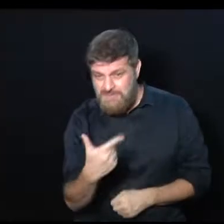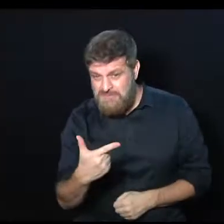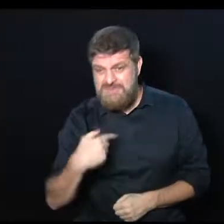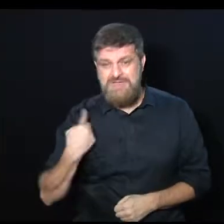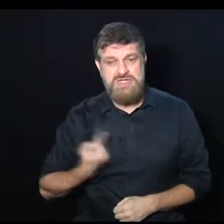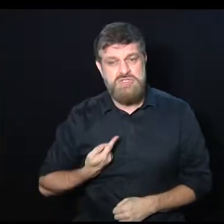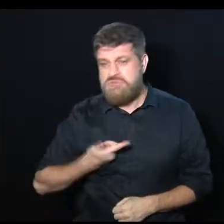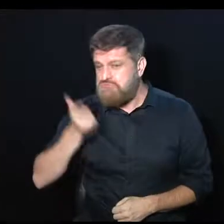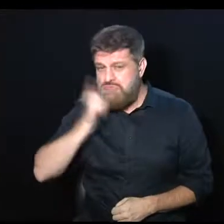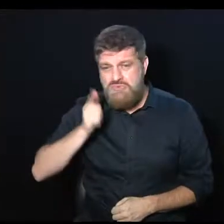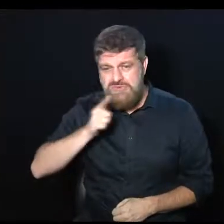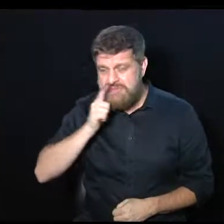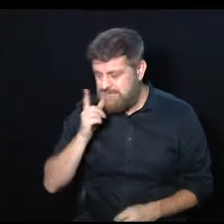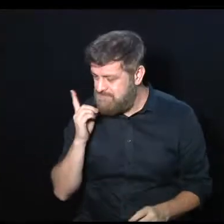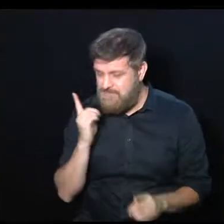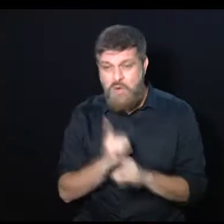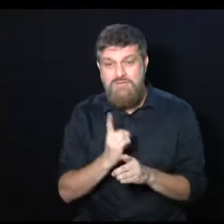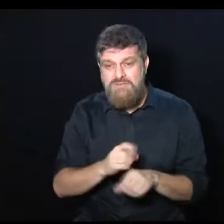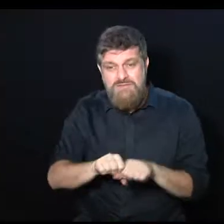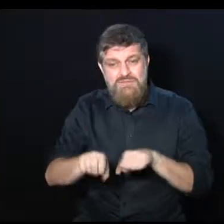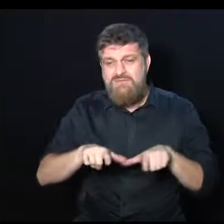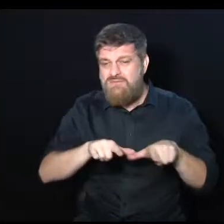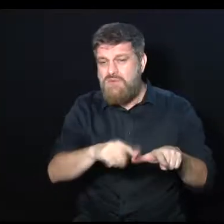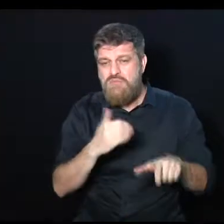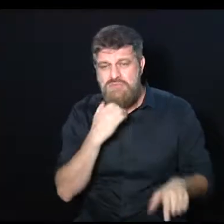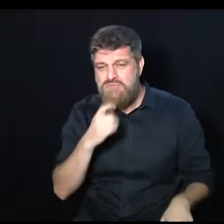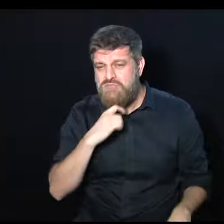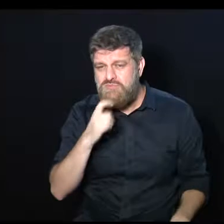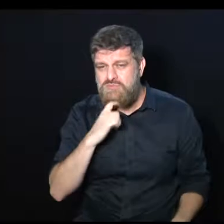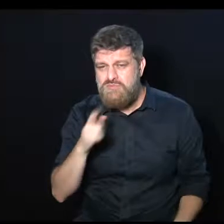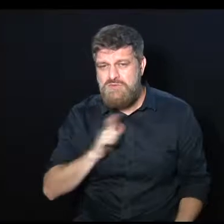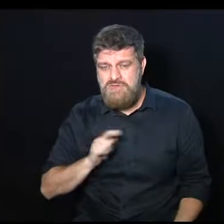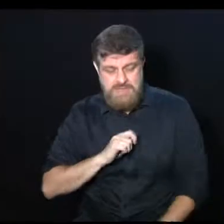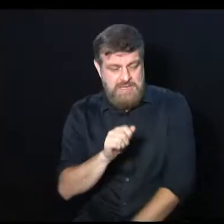implantar a residência médica na Unicamp. Então, para vocês terem as